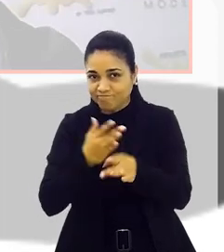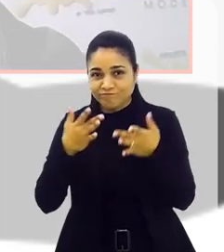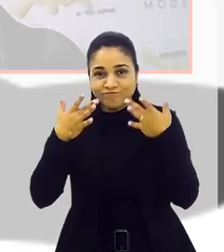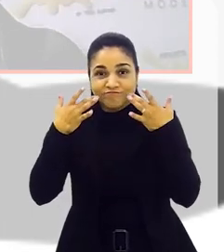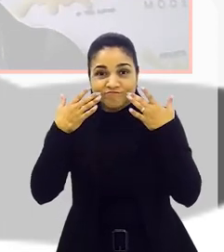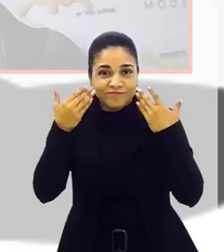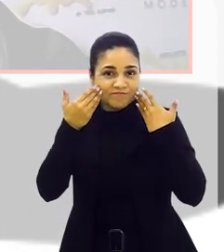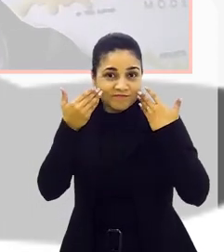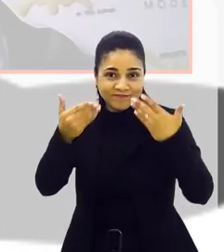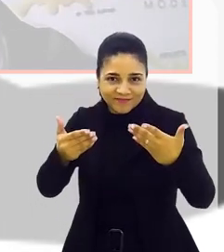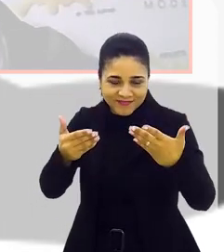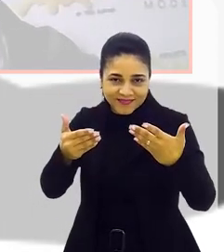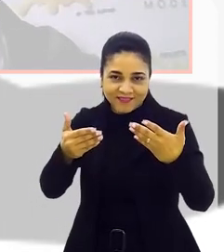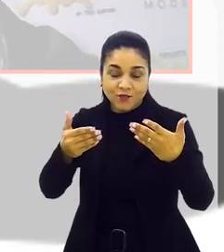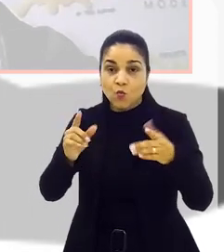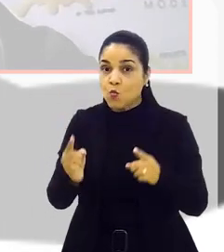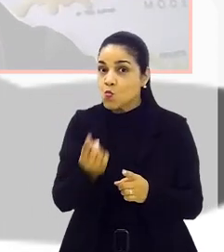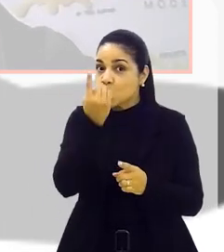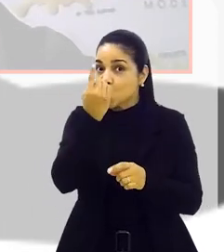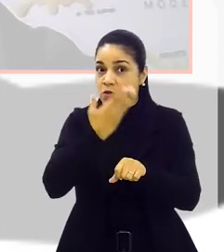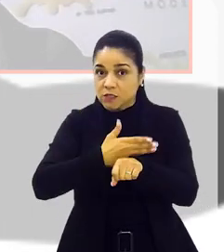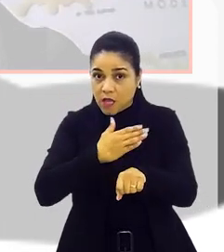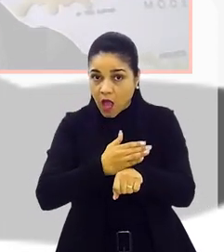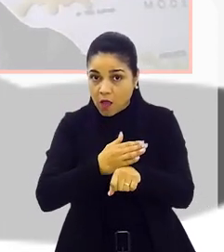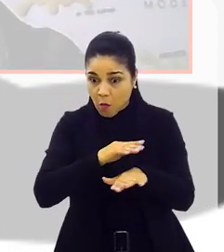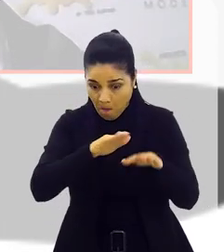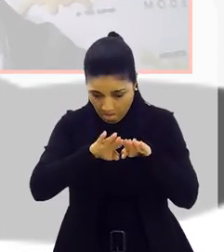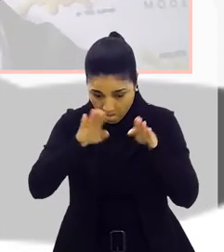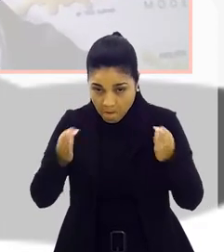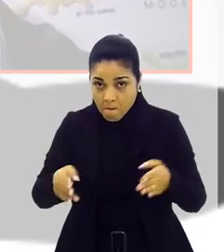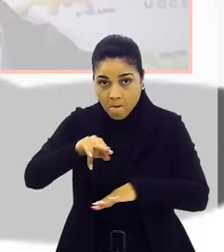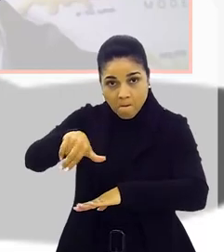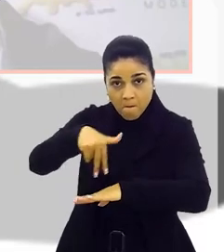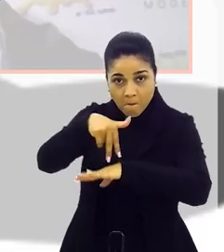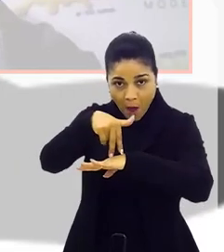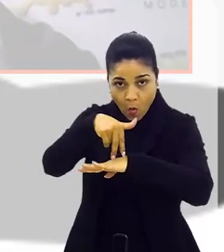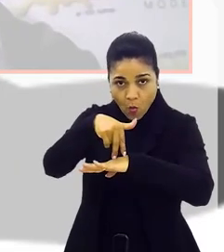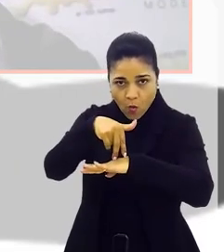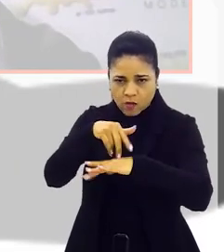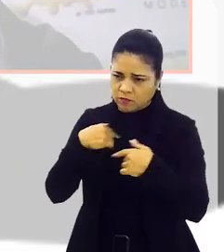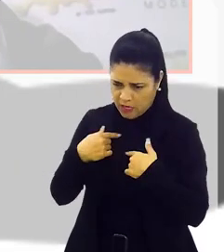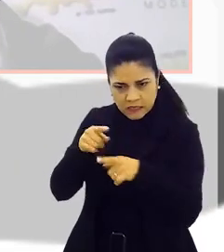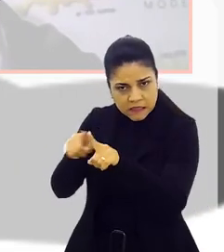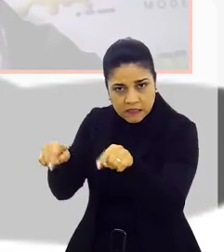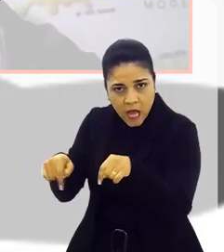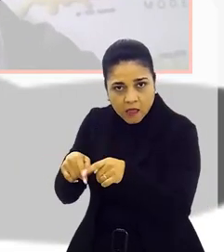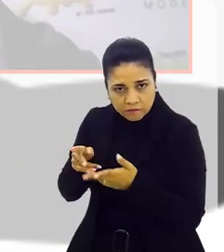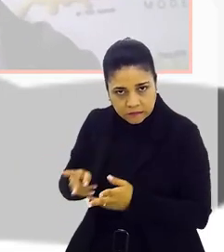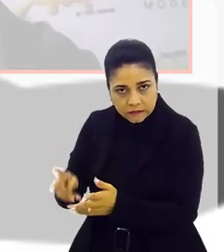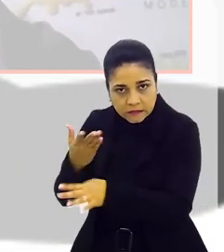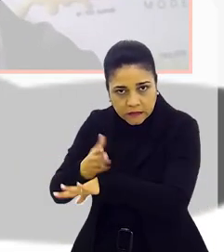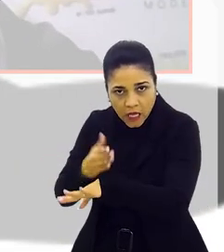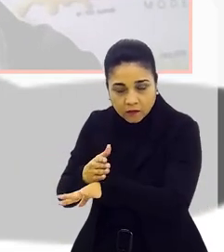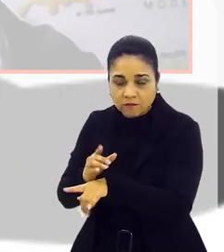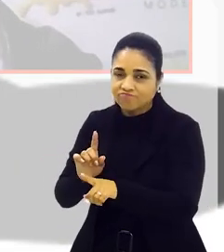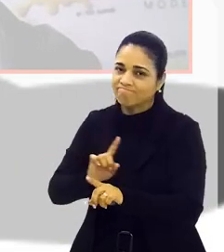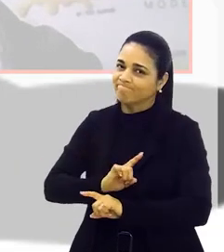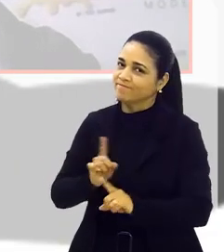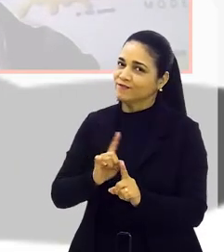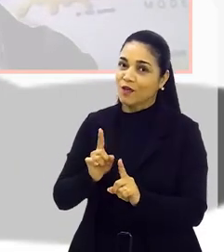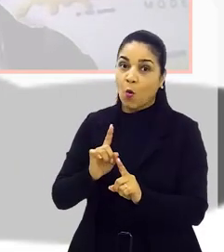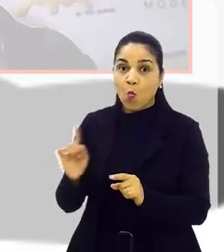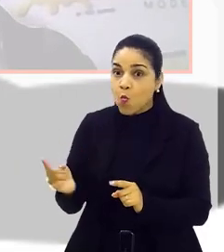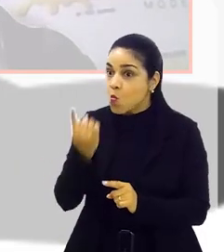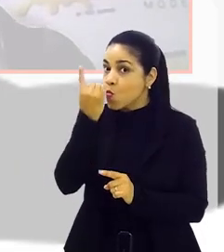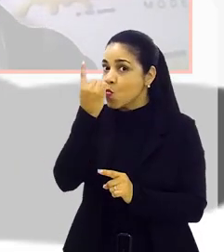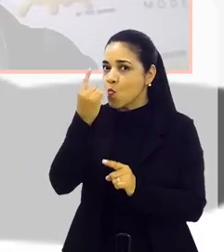gente colocasse o espetáculo em Nossa. cartaz, um ensaio. No próprio E palco que você quer dizer, porque na sala vocês ensaiam, mas no próprio não,